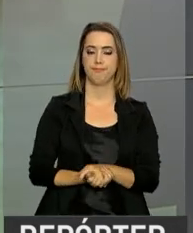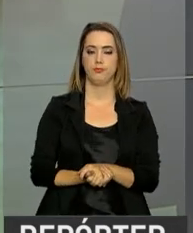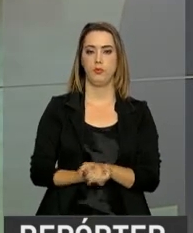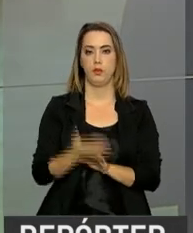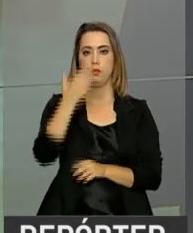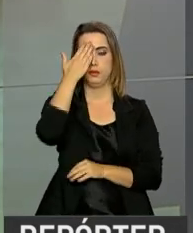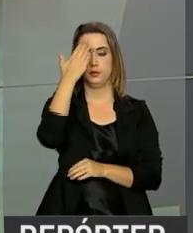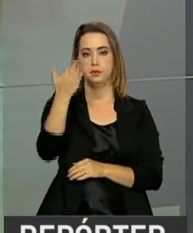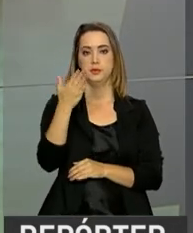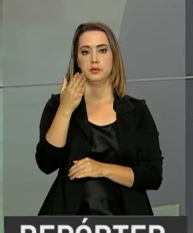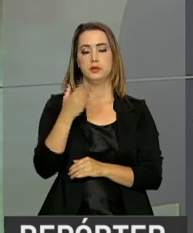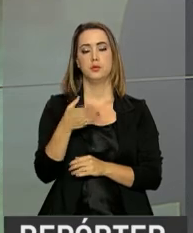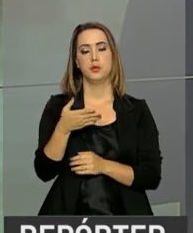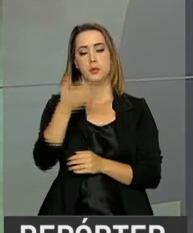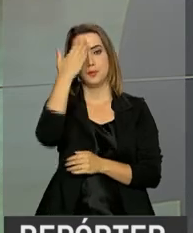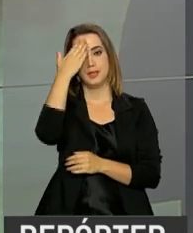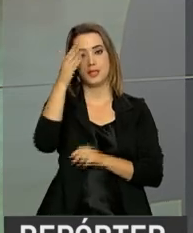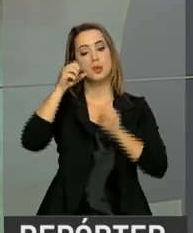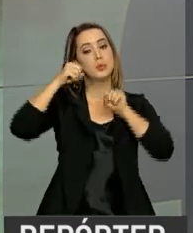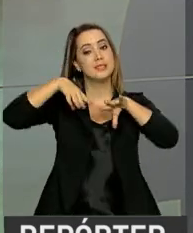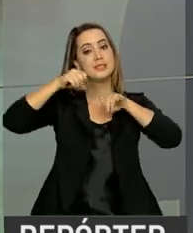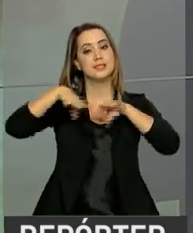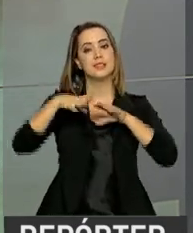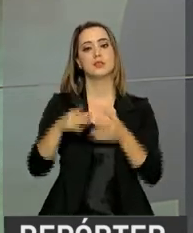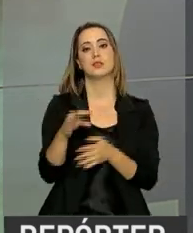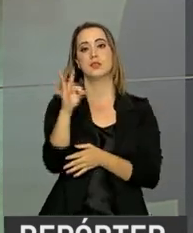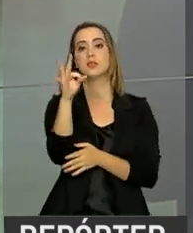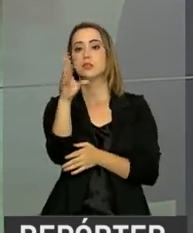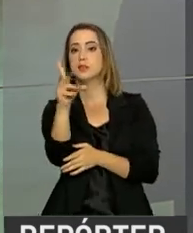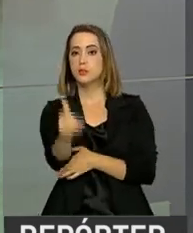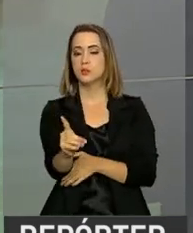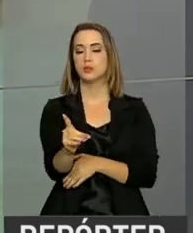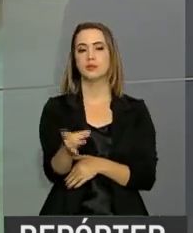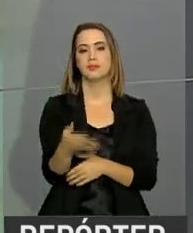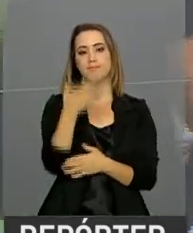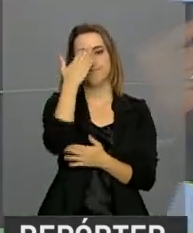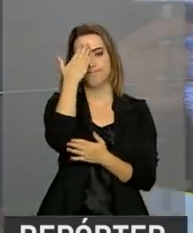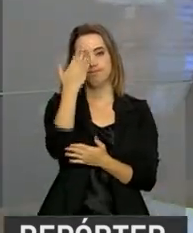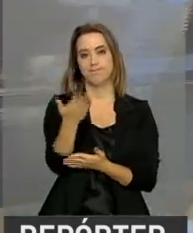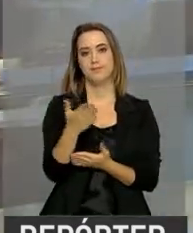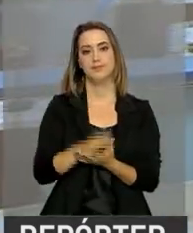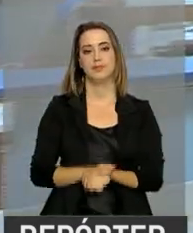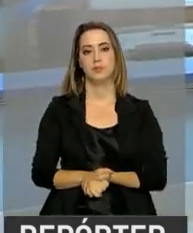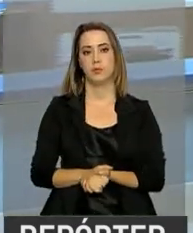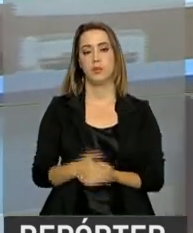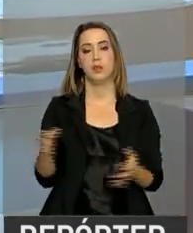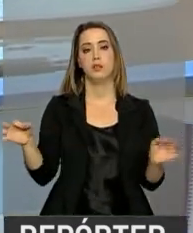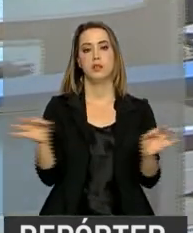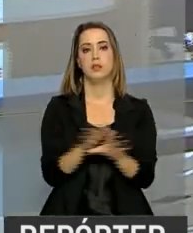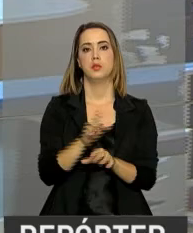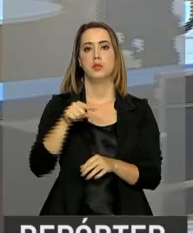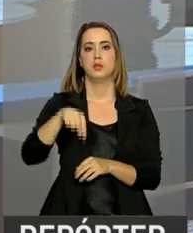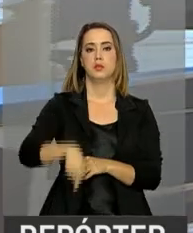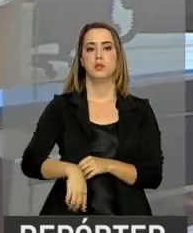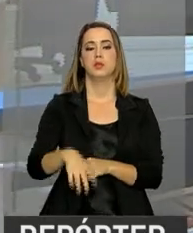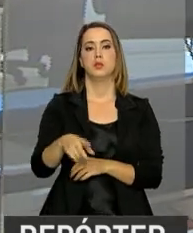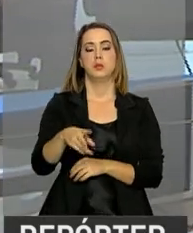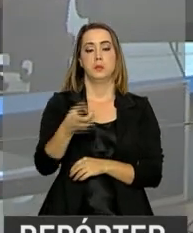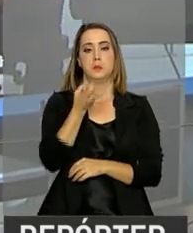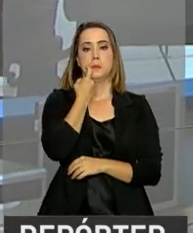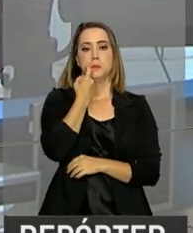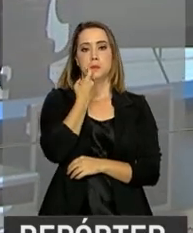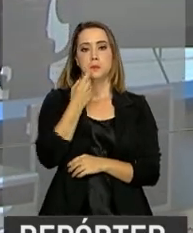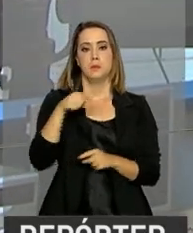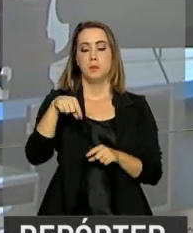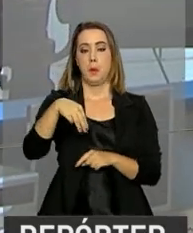Paulo Lasalva, por essa aula de Tesouro Direto para a gente. Muito obrigado, bom trabalho para você. E terminou nesta sexta-feira em Marrakech, no